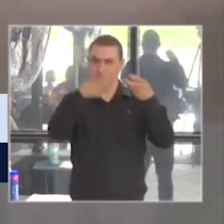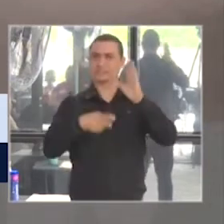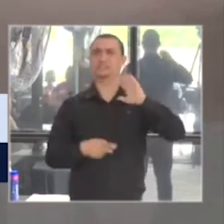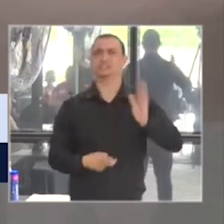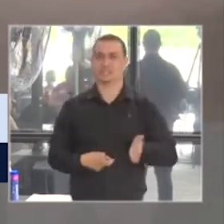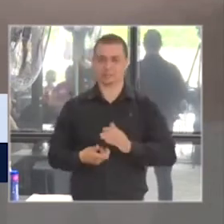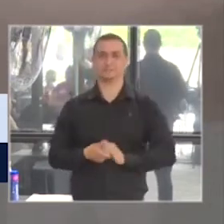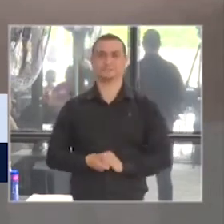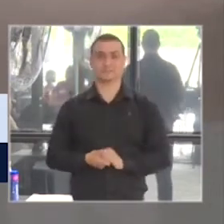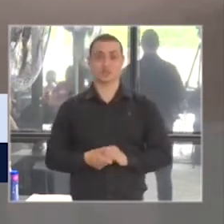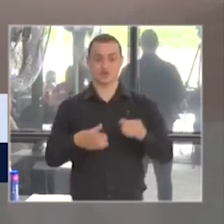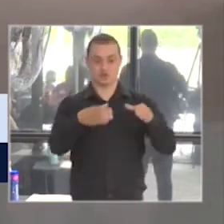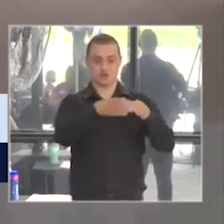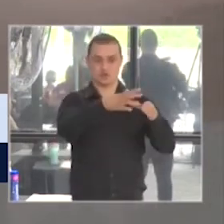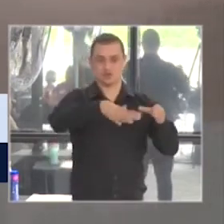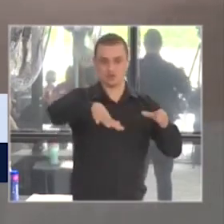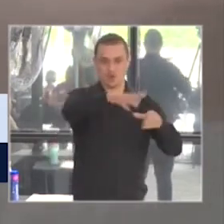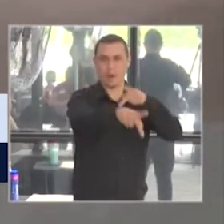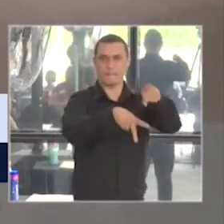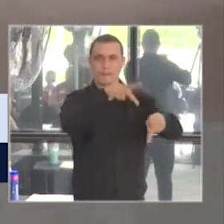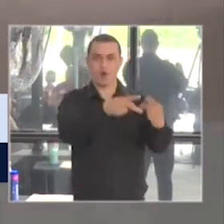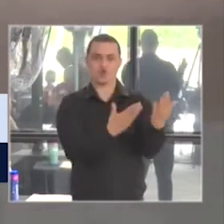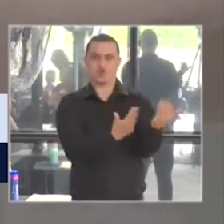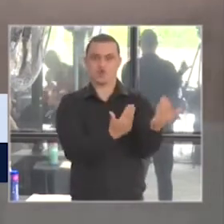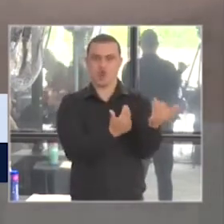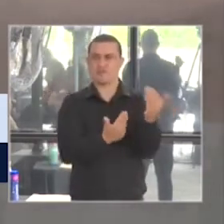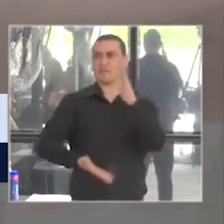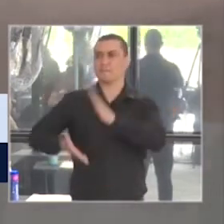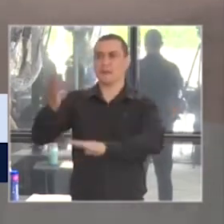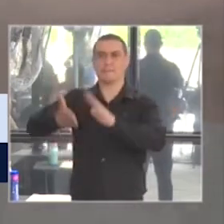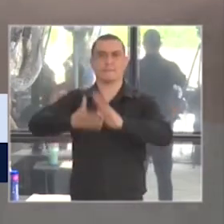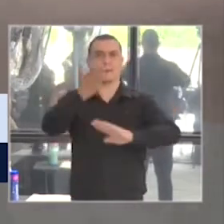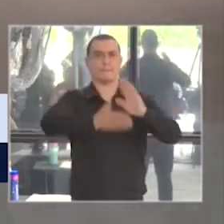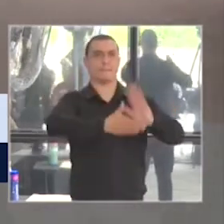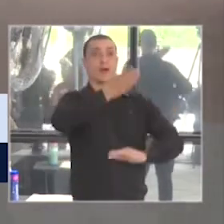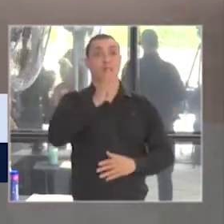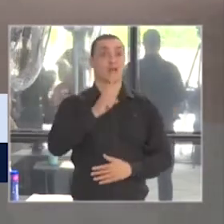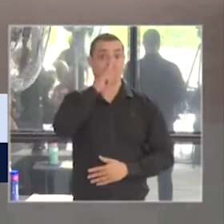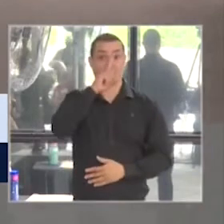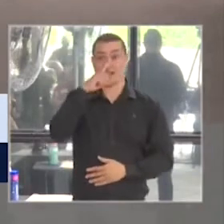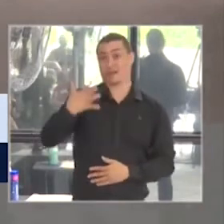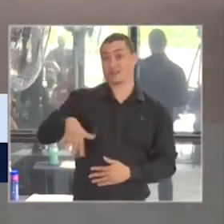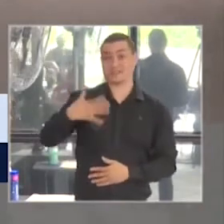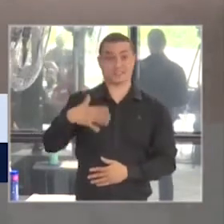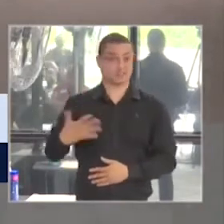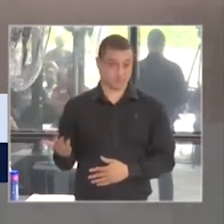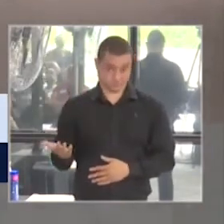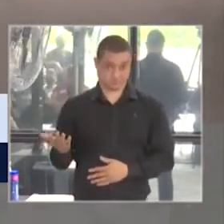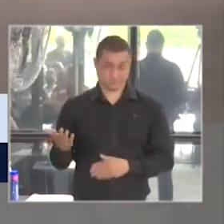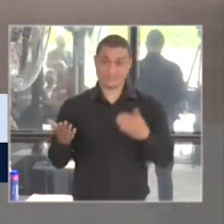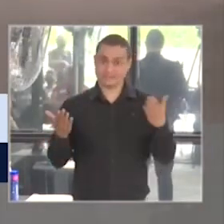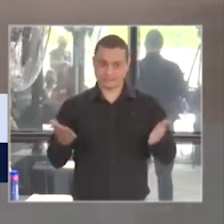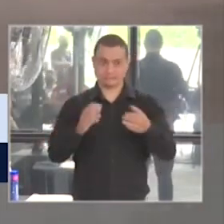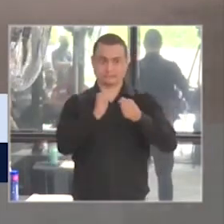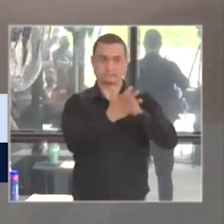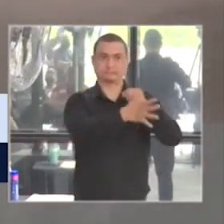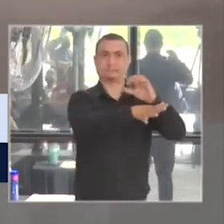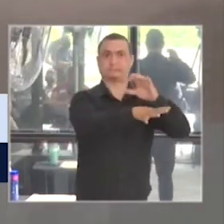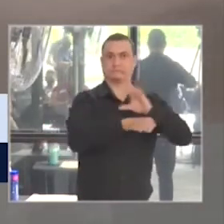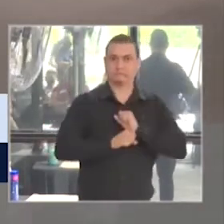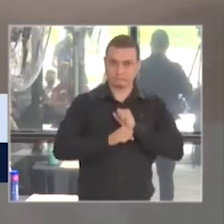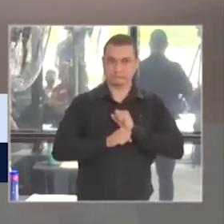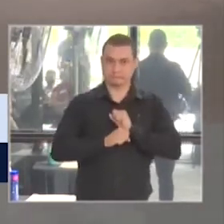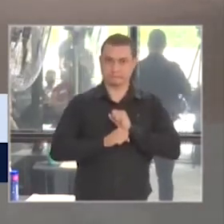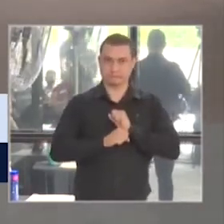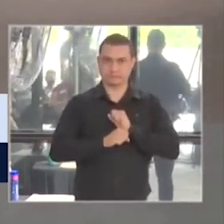que a população mais jovem está se expondo mais, em consequência disso, está transmitindo entre